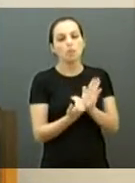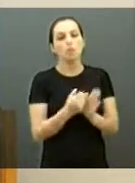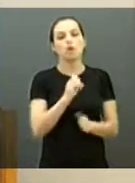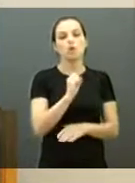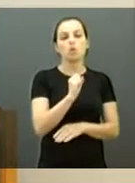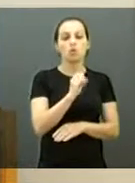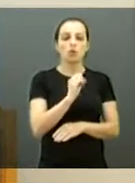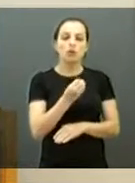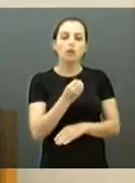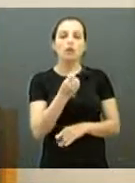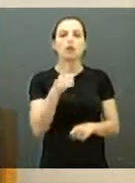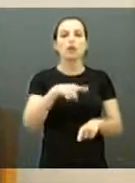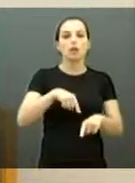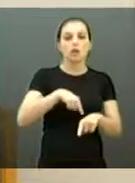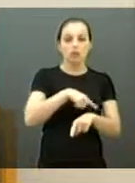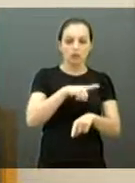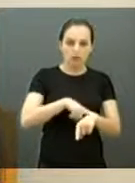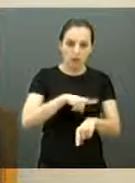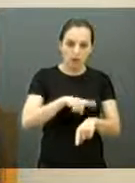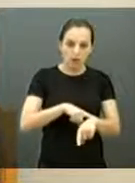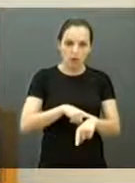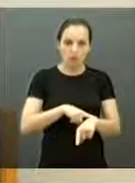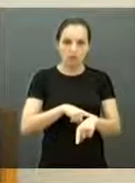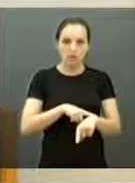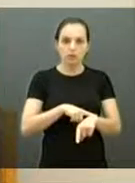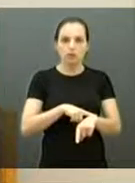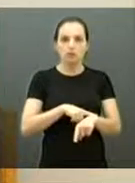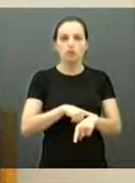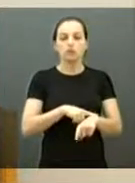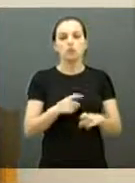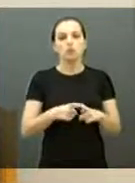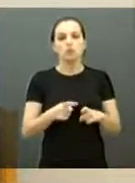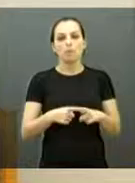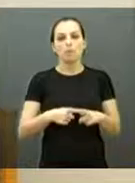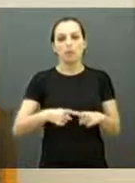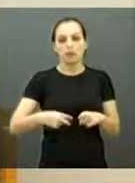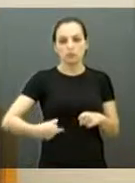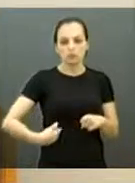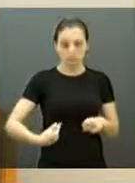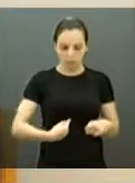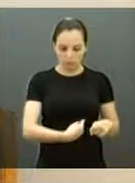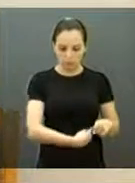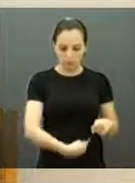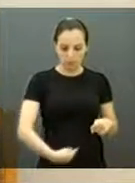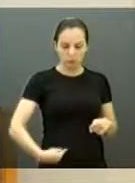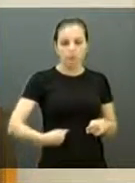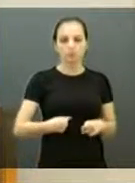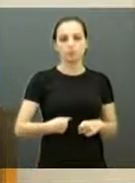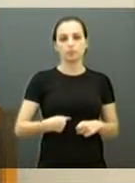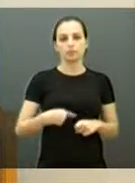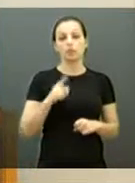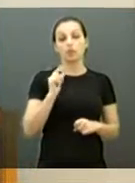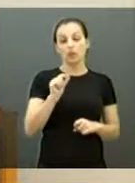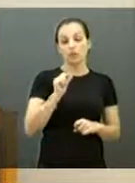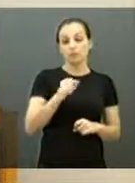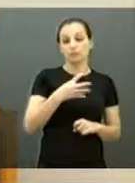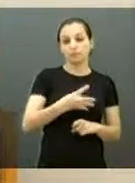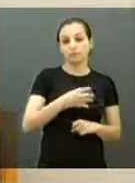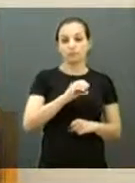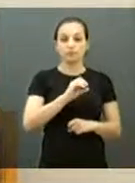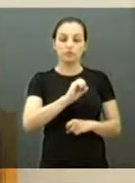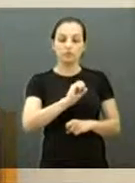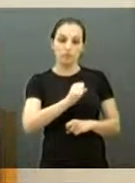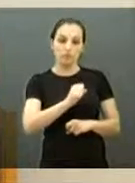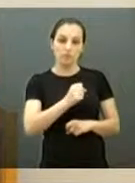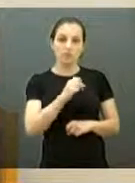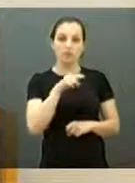no NGA3, como gastroenterologista. Desses 49 médicos, 48,